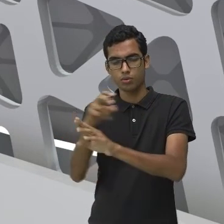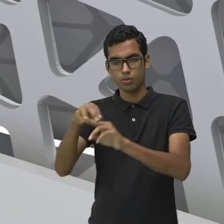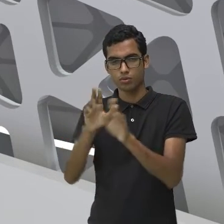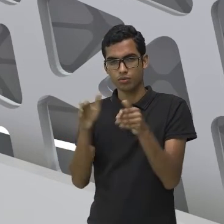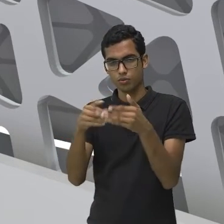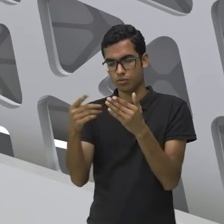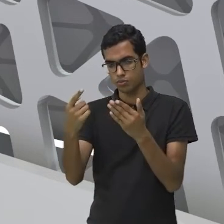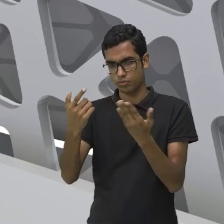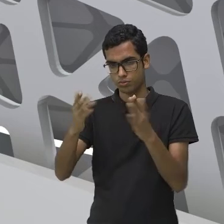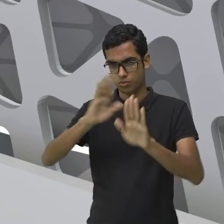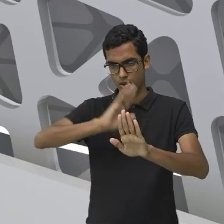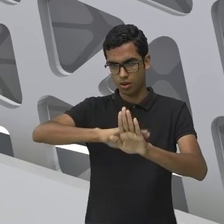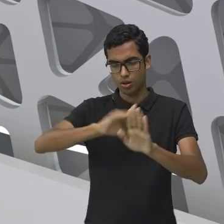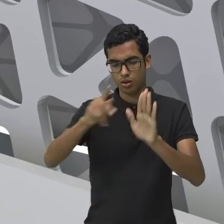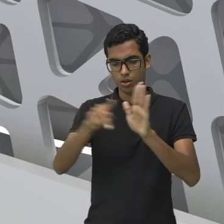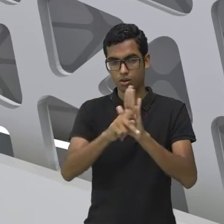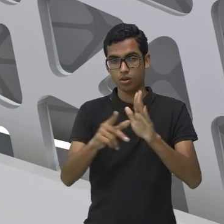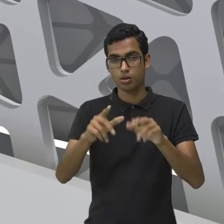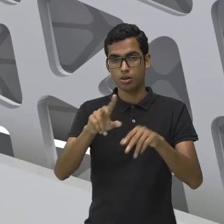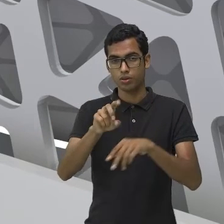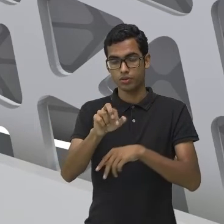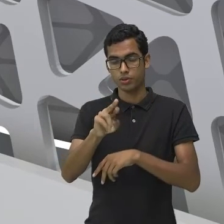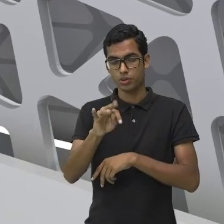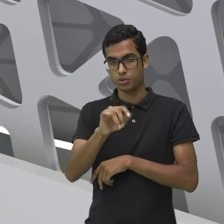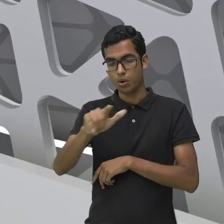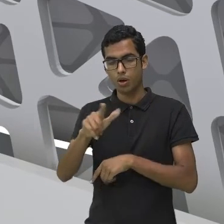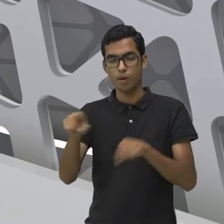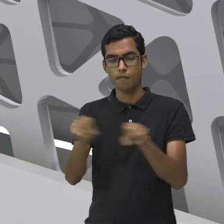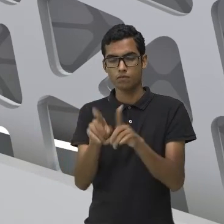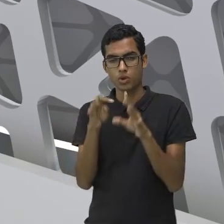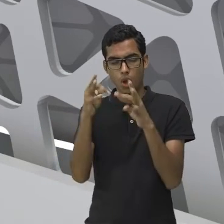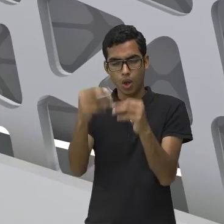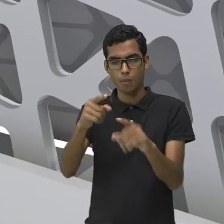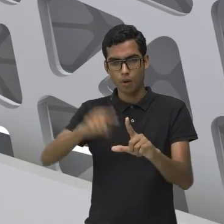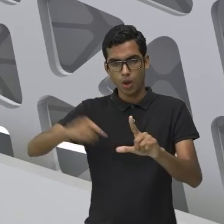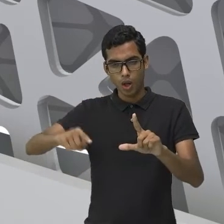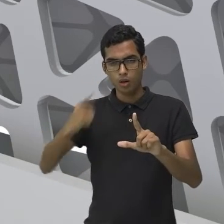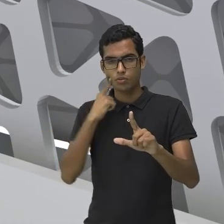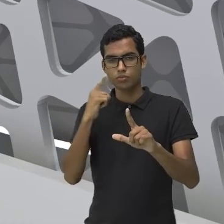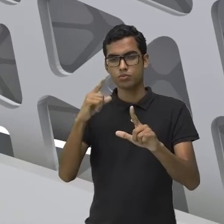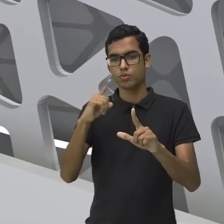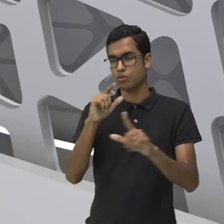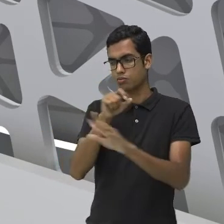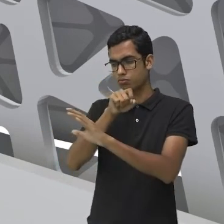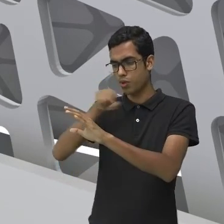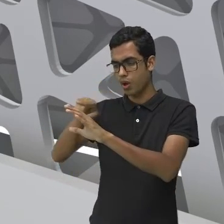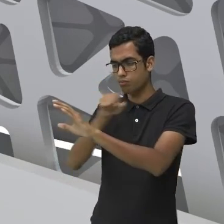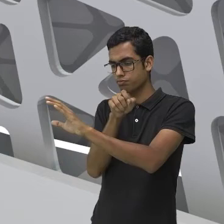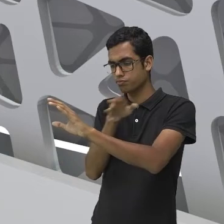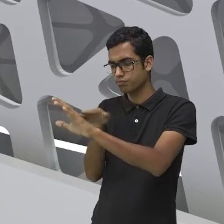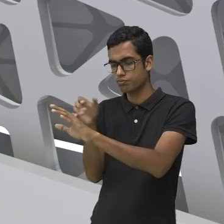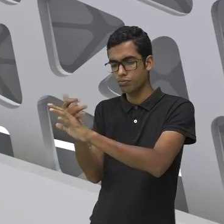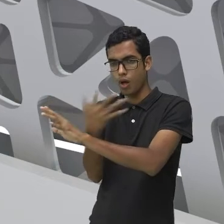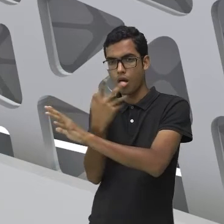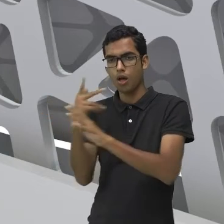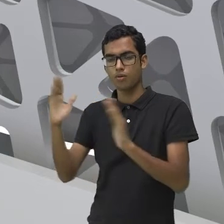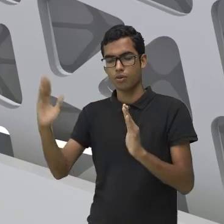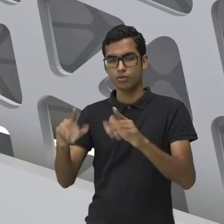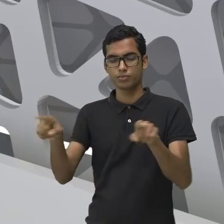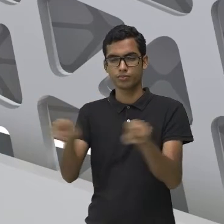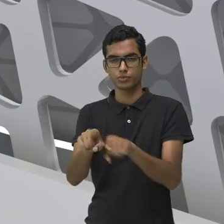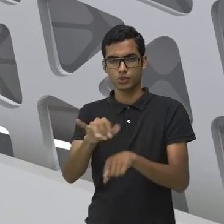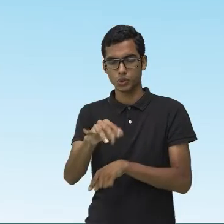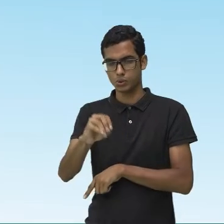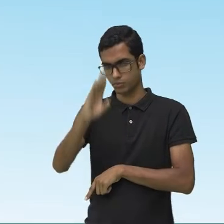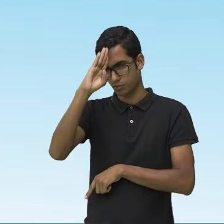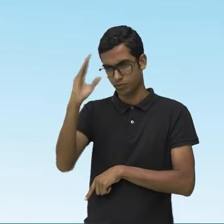ele é um foco virtual. Então todo raio que incide numa direção que passa pelo foco, ele reflete paralelo ao eixo principal.